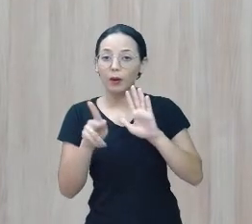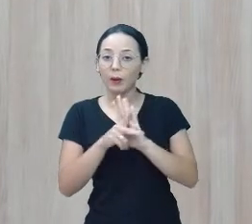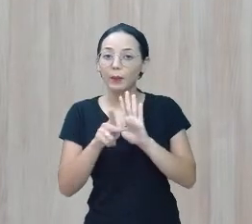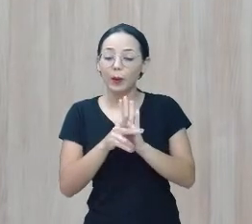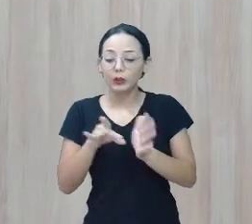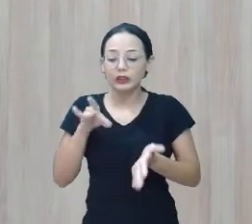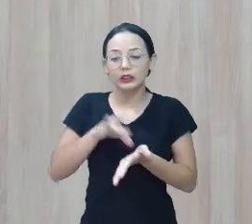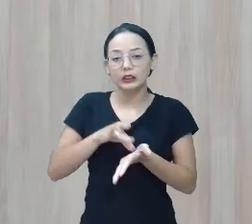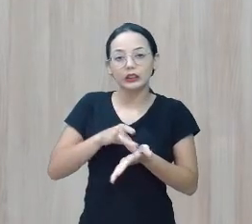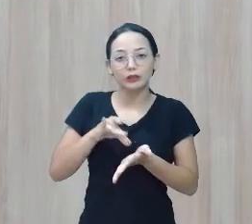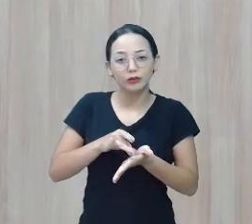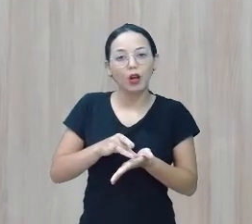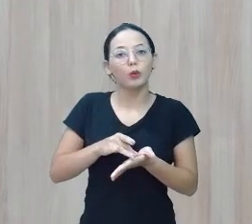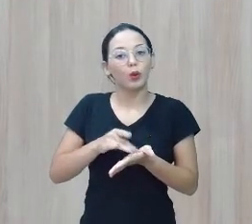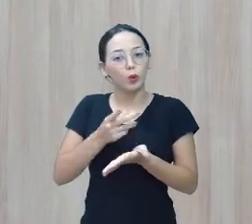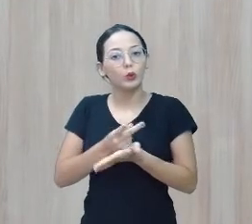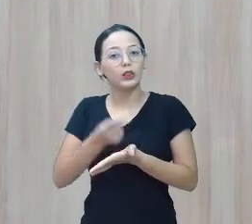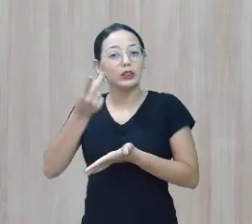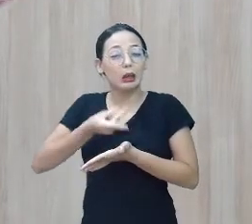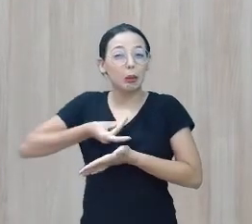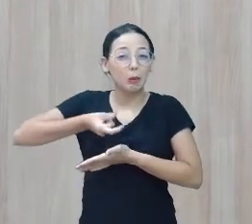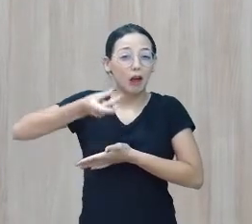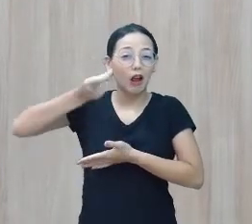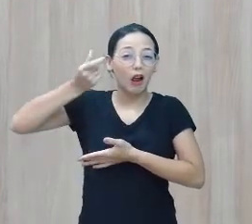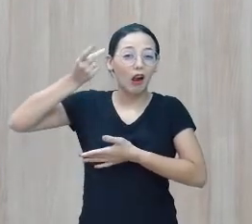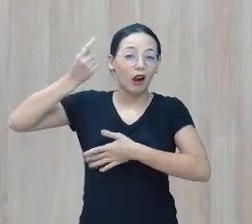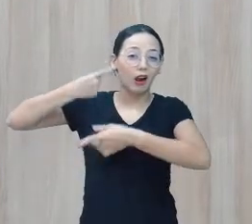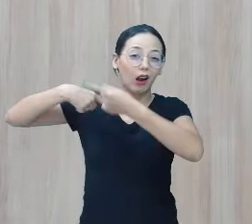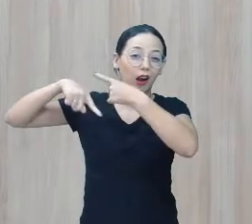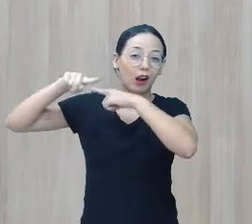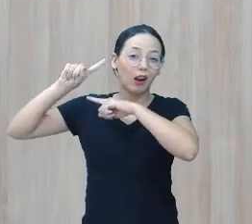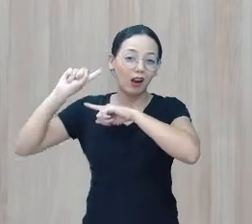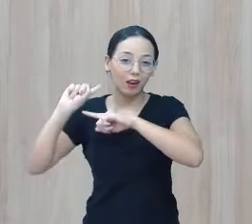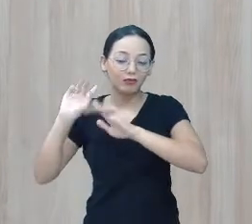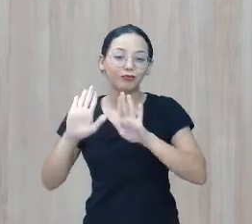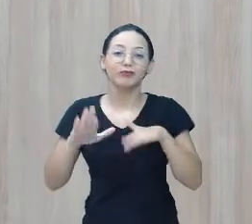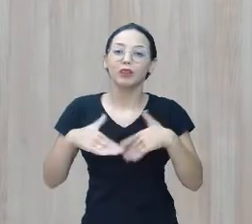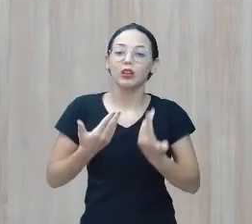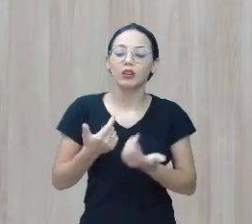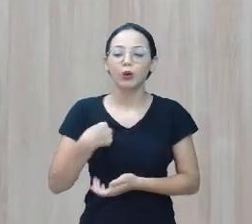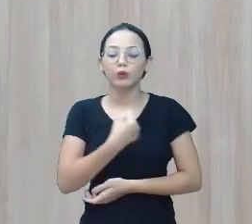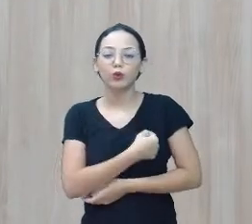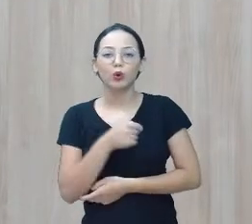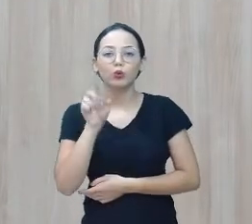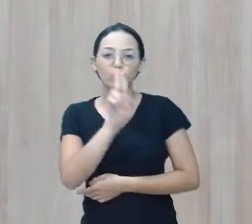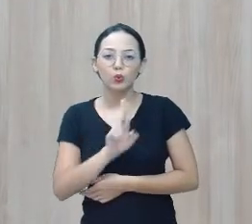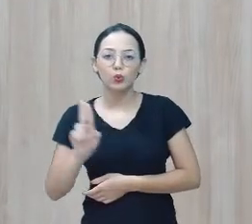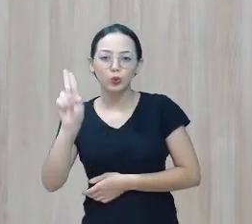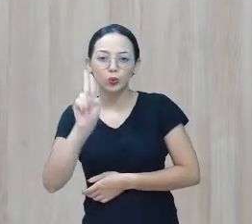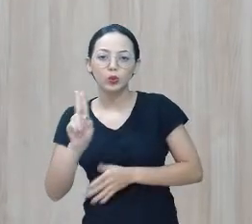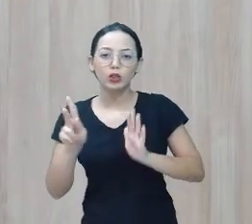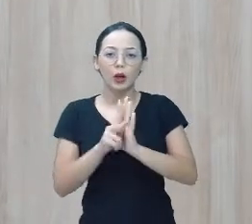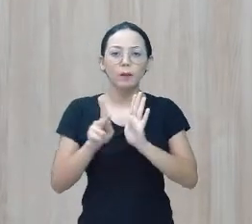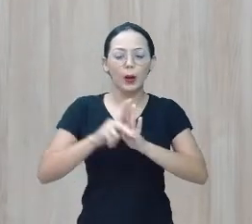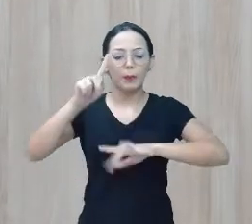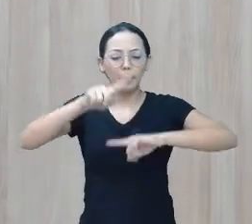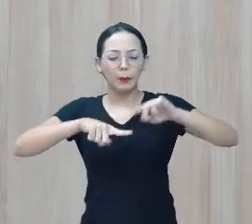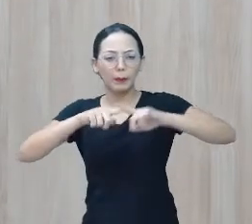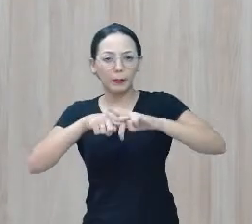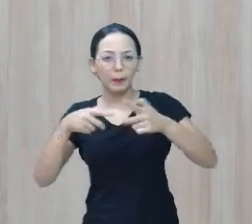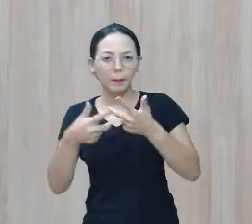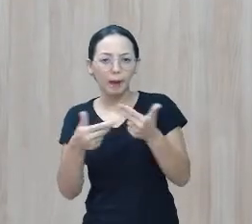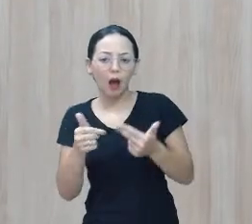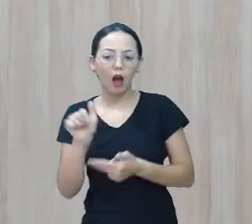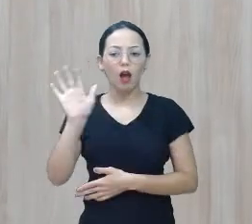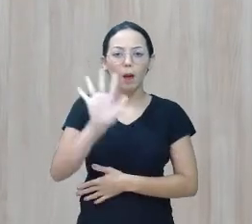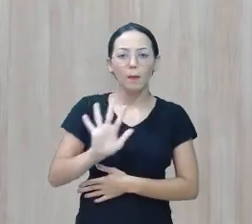de fatos que aconteceram há muito tempo atrás. Então a gente usa esses recursos das imagens e